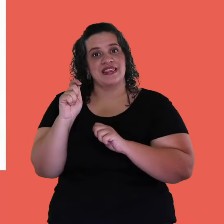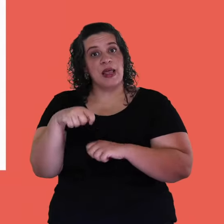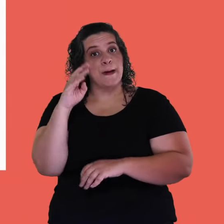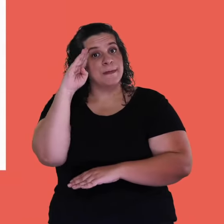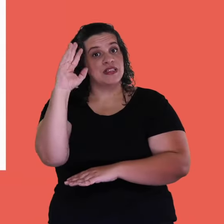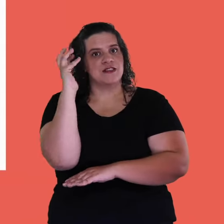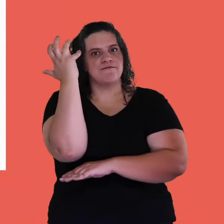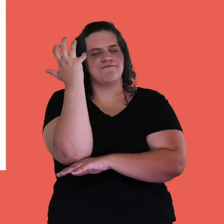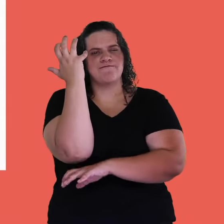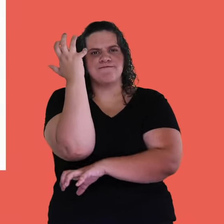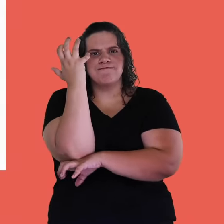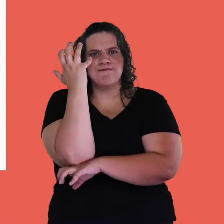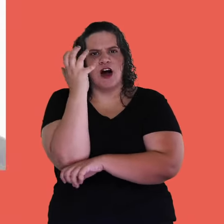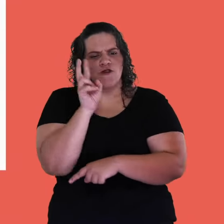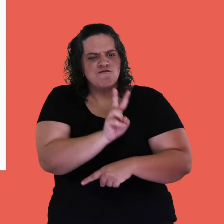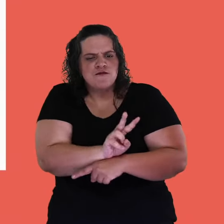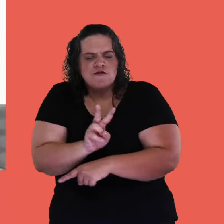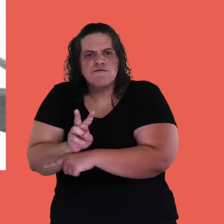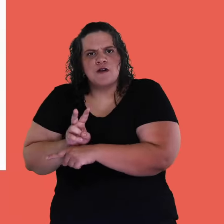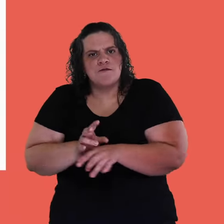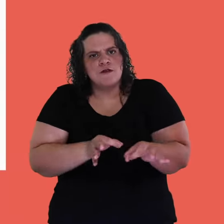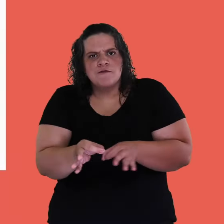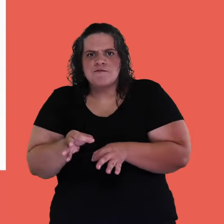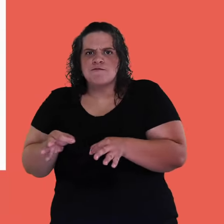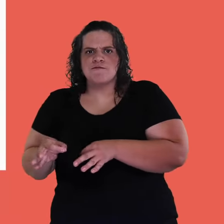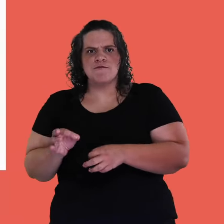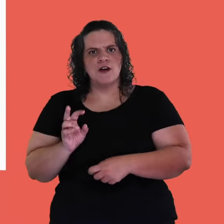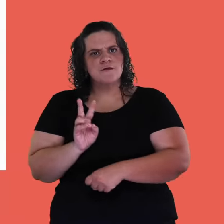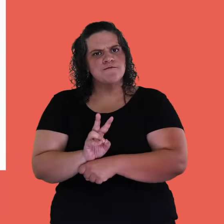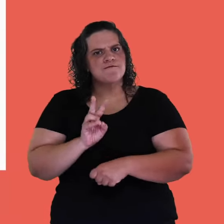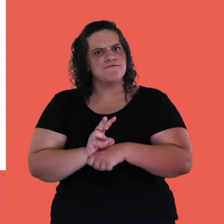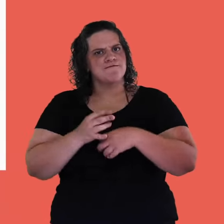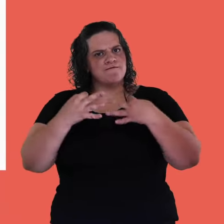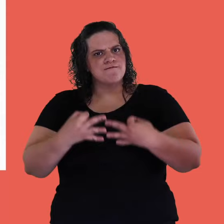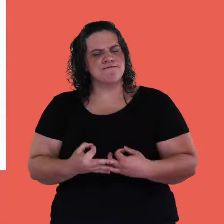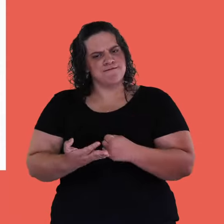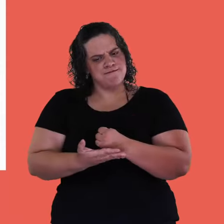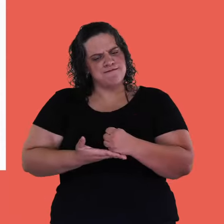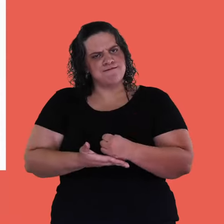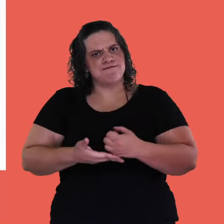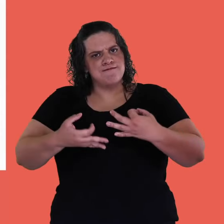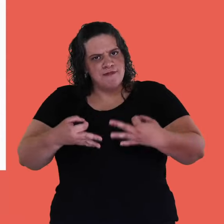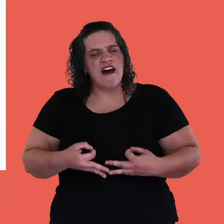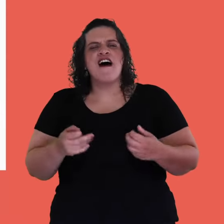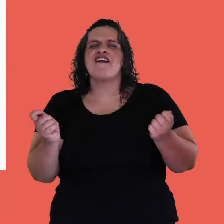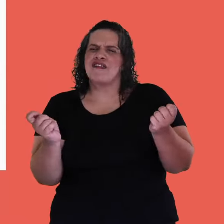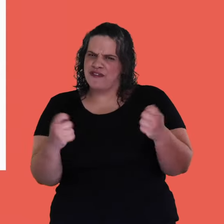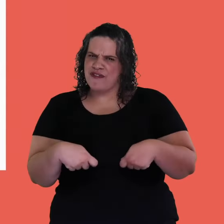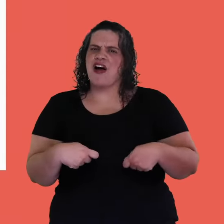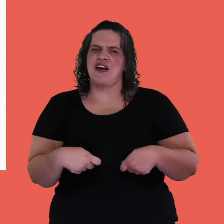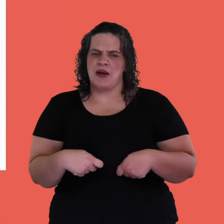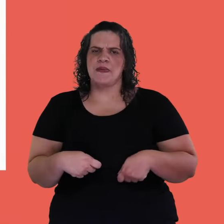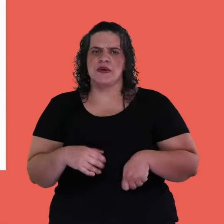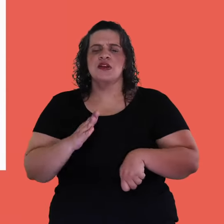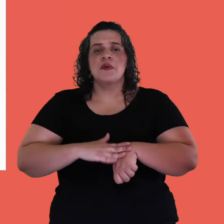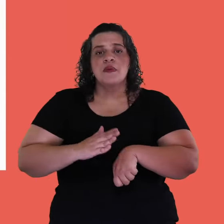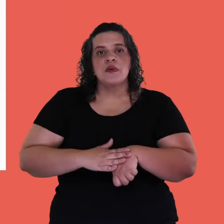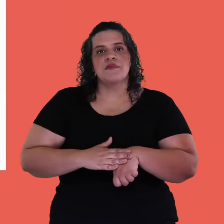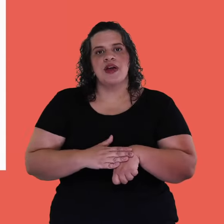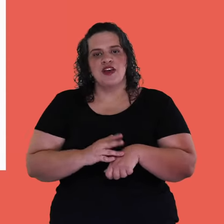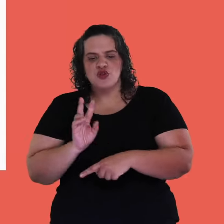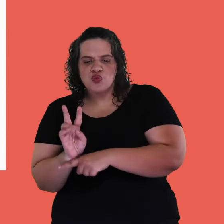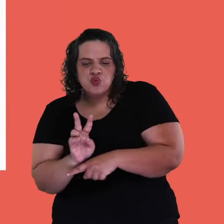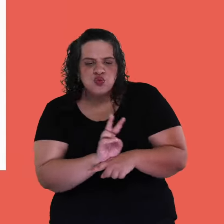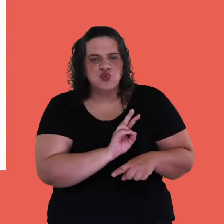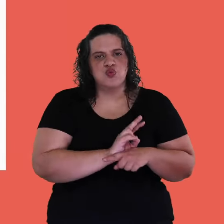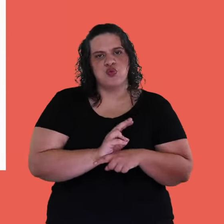de raízes sólidas, de folhas verdes, frutos maduros, e que vale muito a pena cada tempo, cada